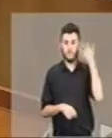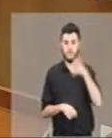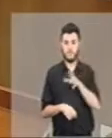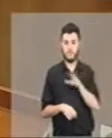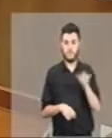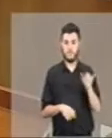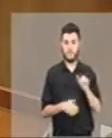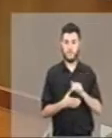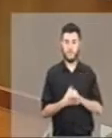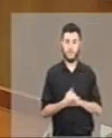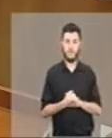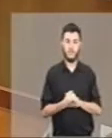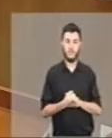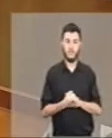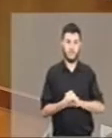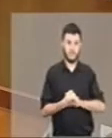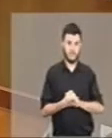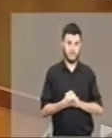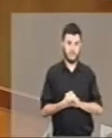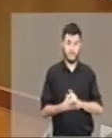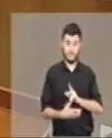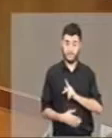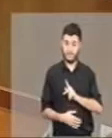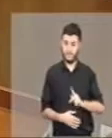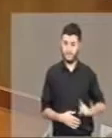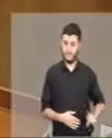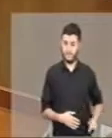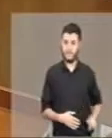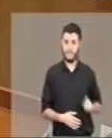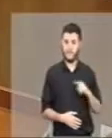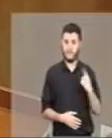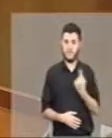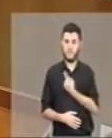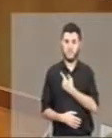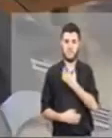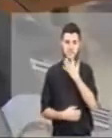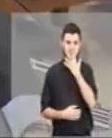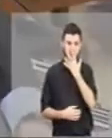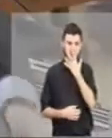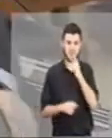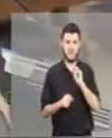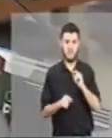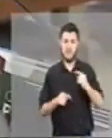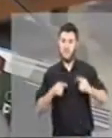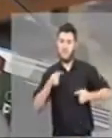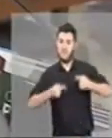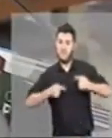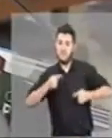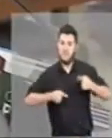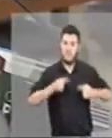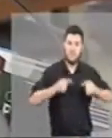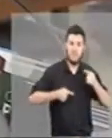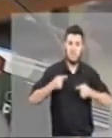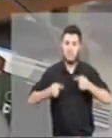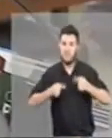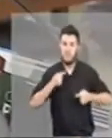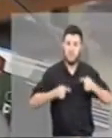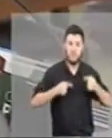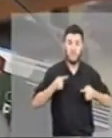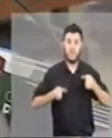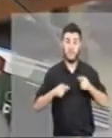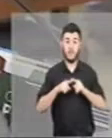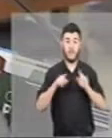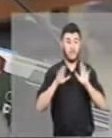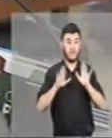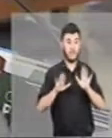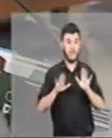Presidente, como se pôde depreender dos debates já travados, a questão é um pouco menos simples